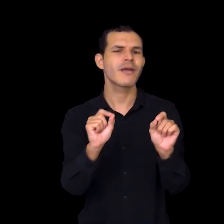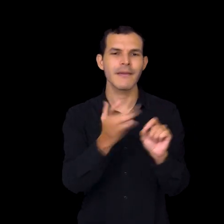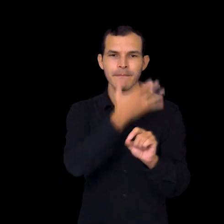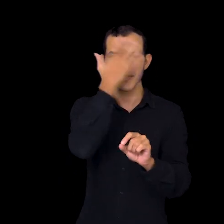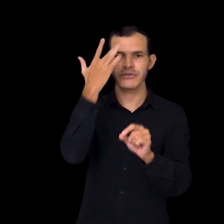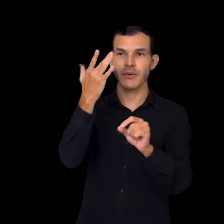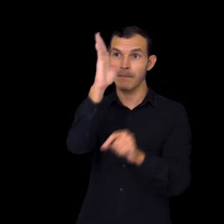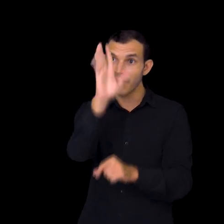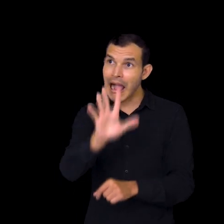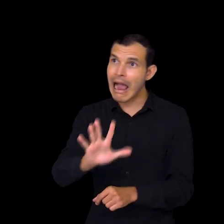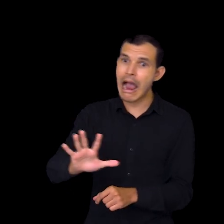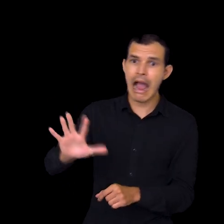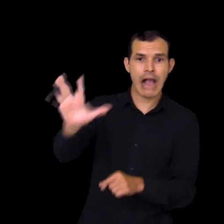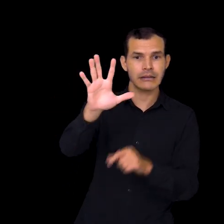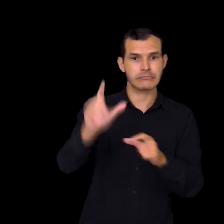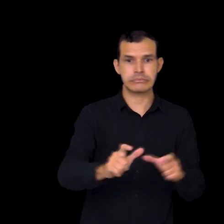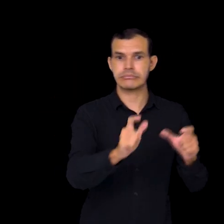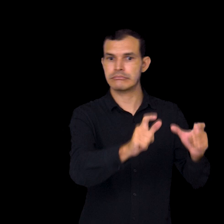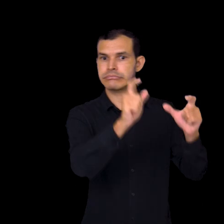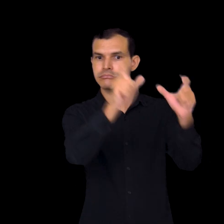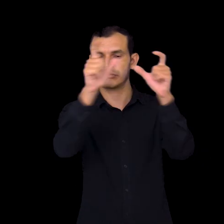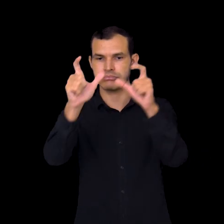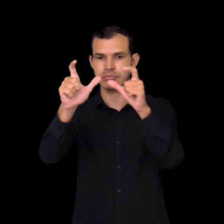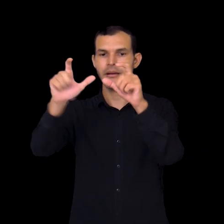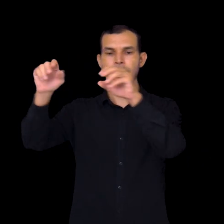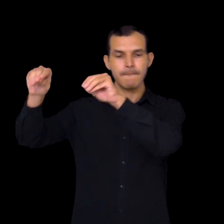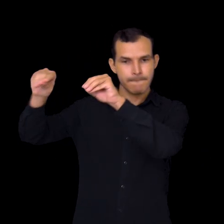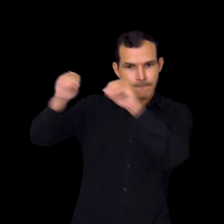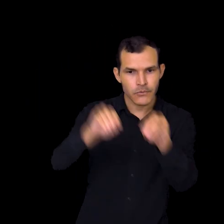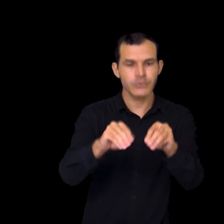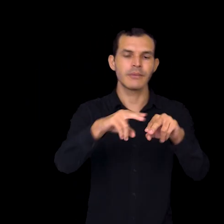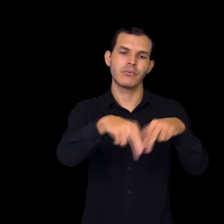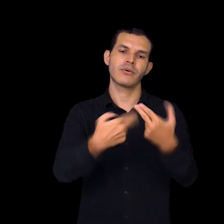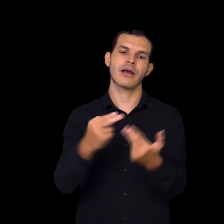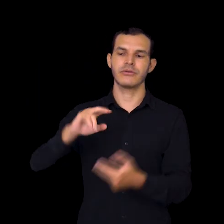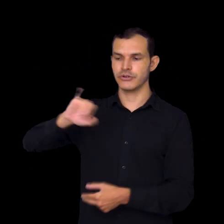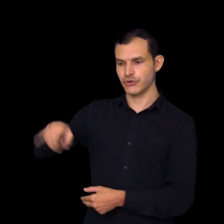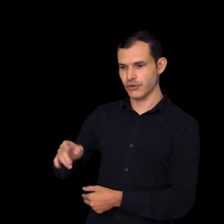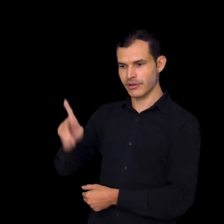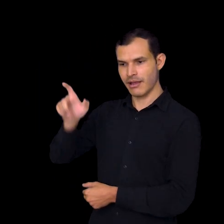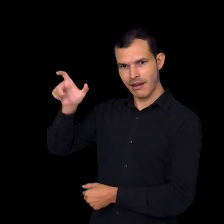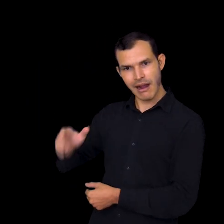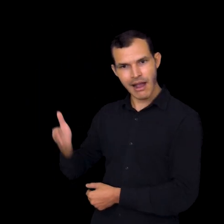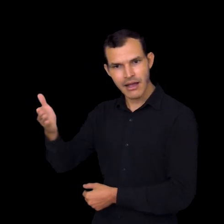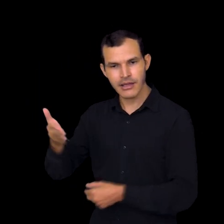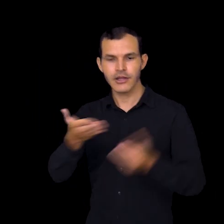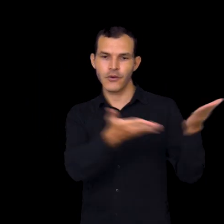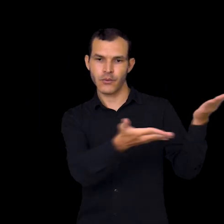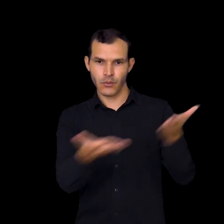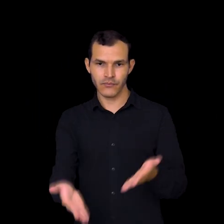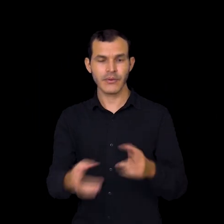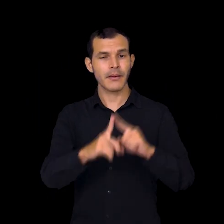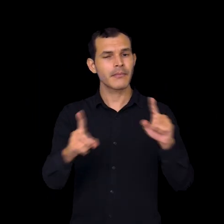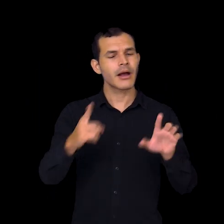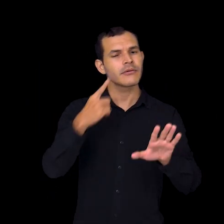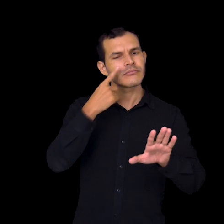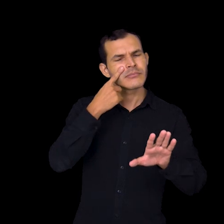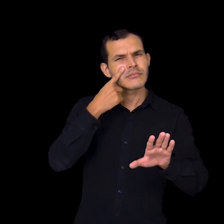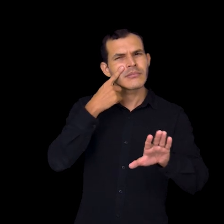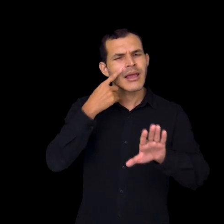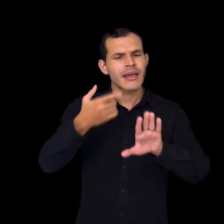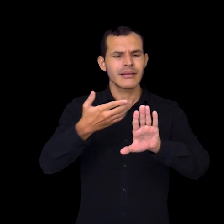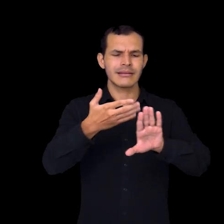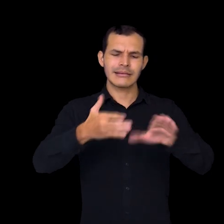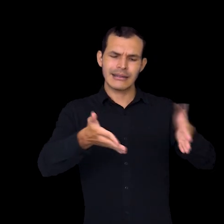que vêm de diferentes lugares do Brasil acolhendo a esse chamado de JK. Mas quando a gente olha para essa história